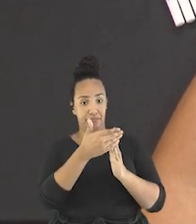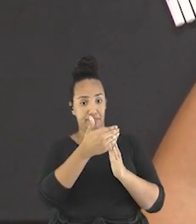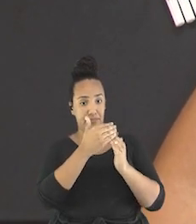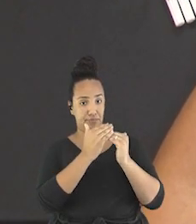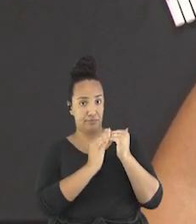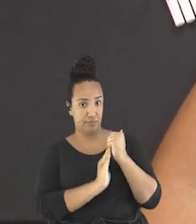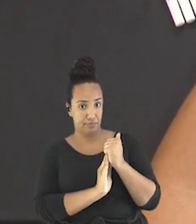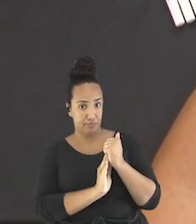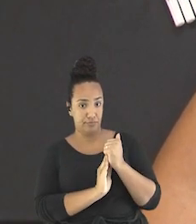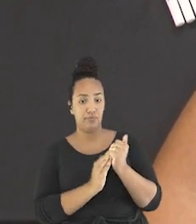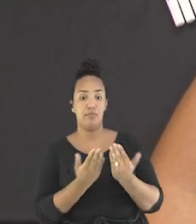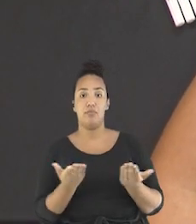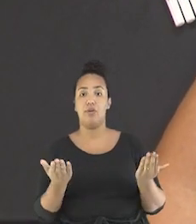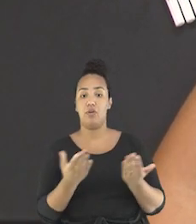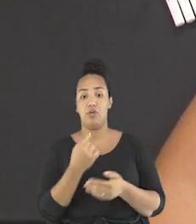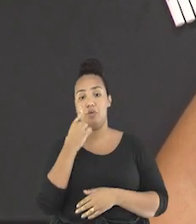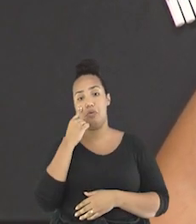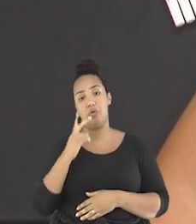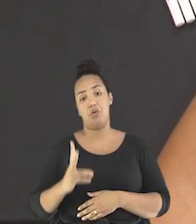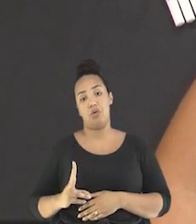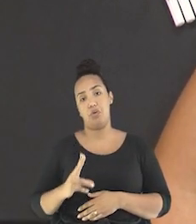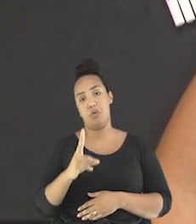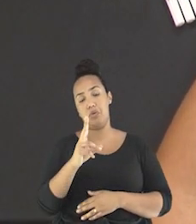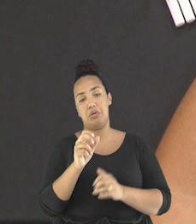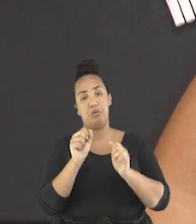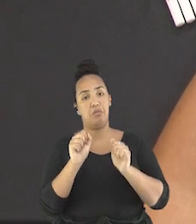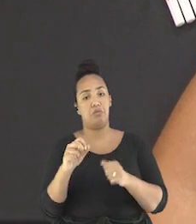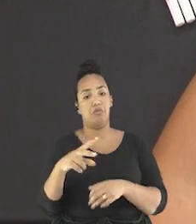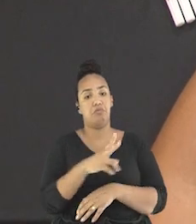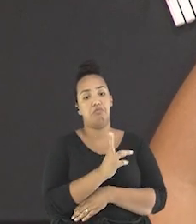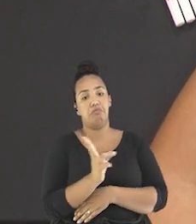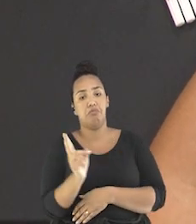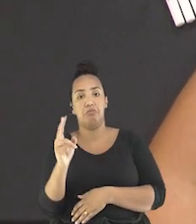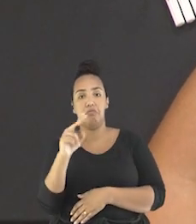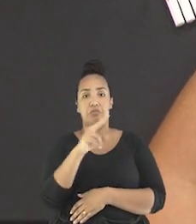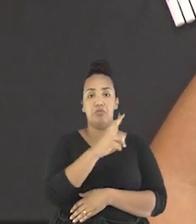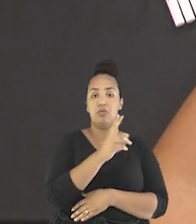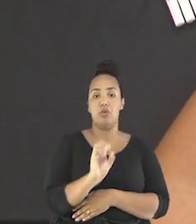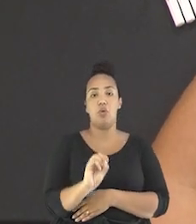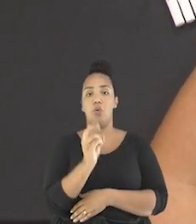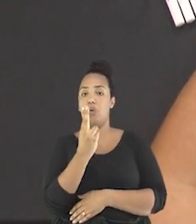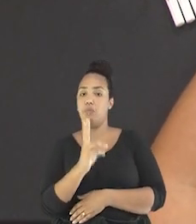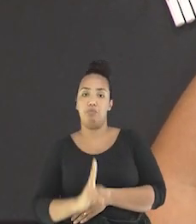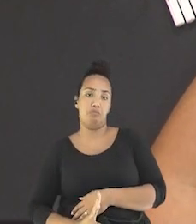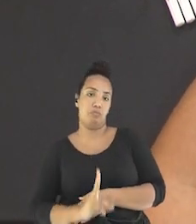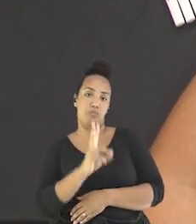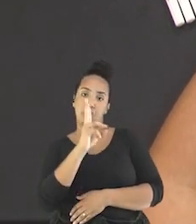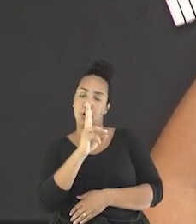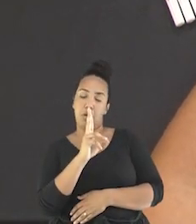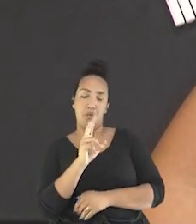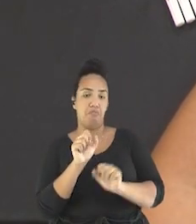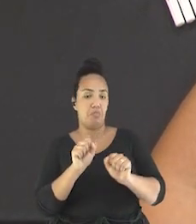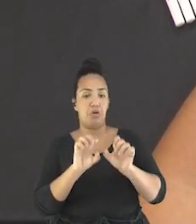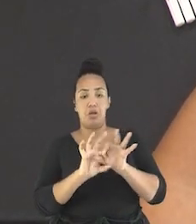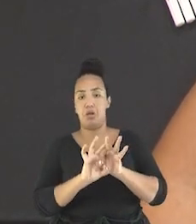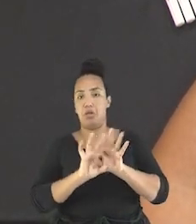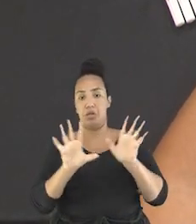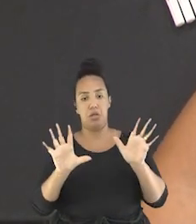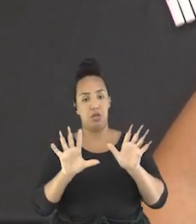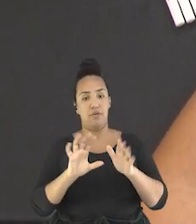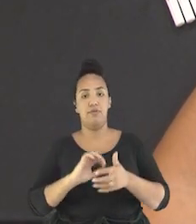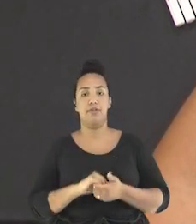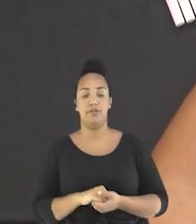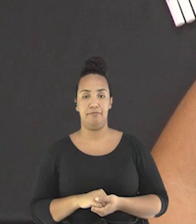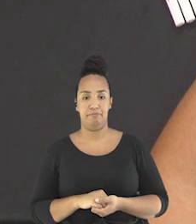Dobrando ao meio, a gente vai fazer recortes, pode ser zigue-zague, pode ser reto, pode ser ondulado